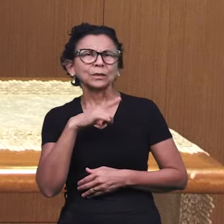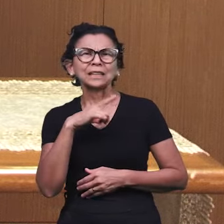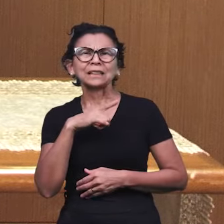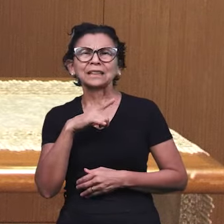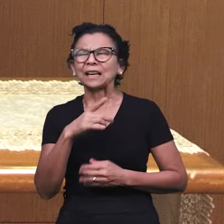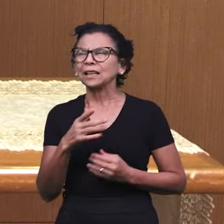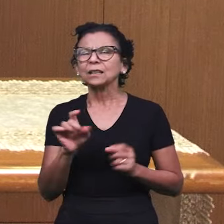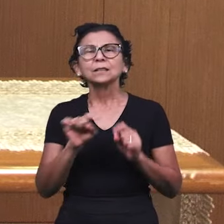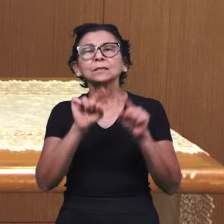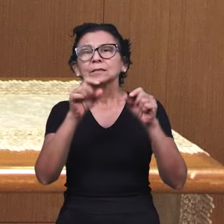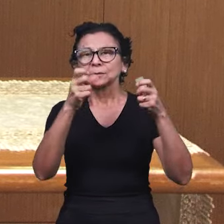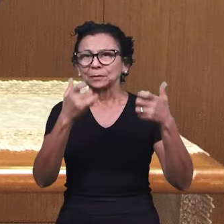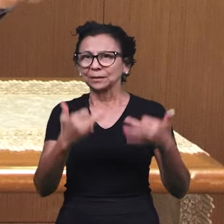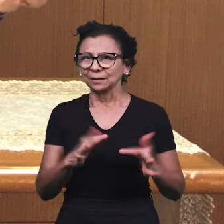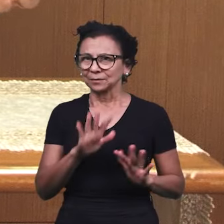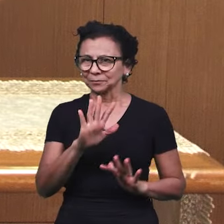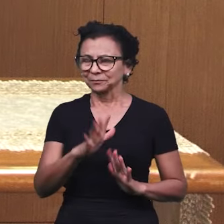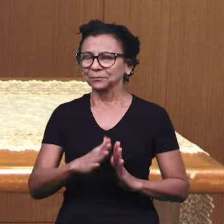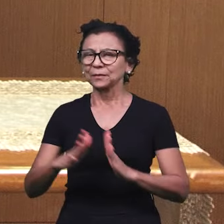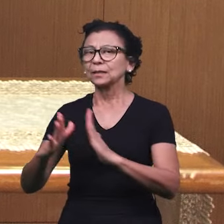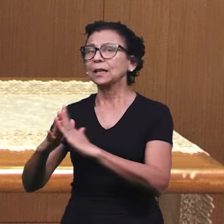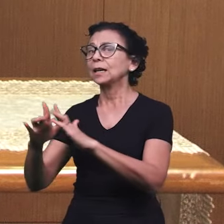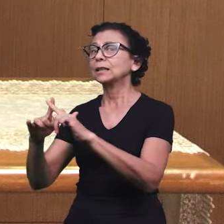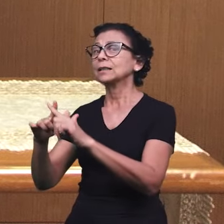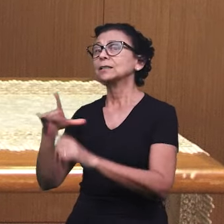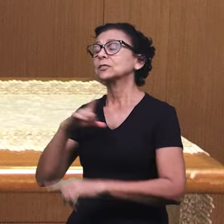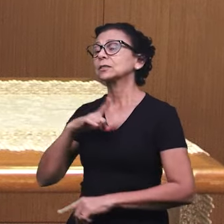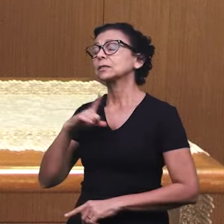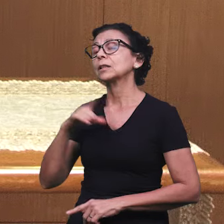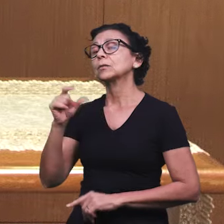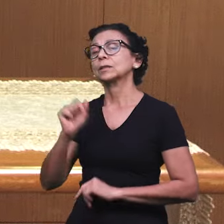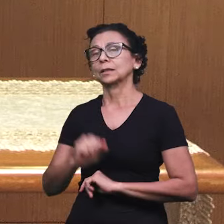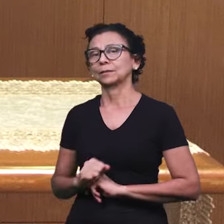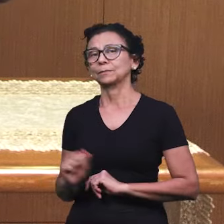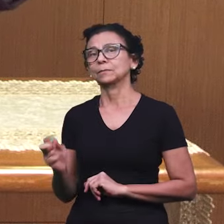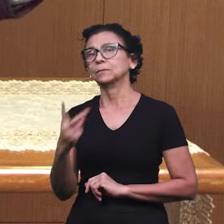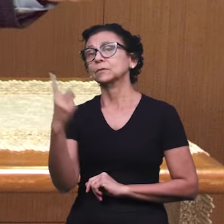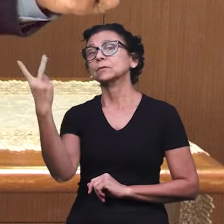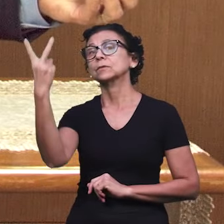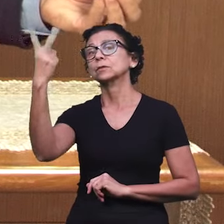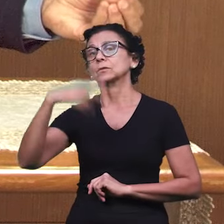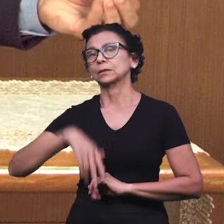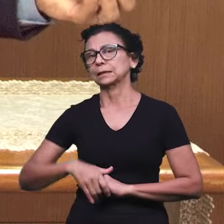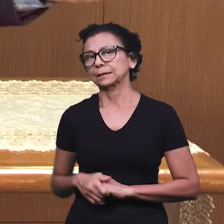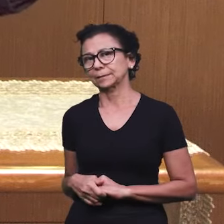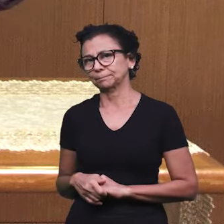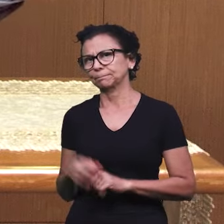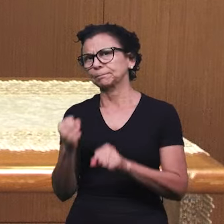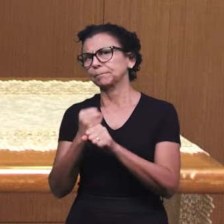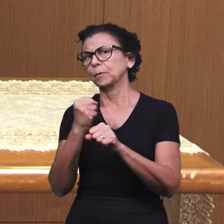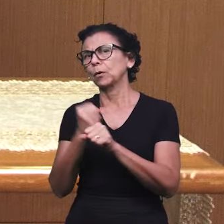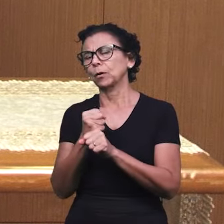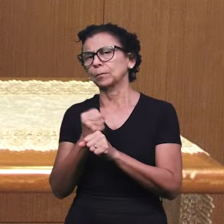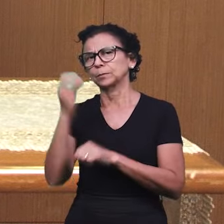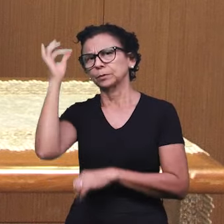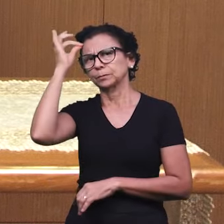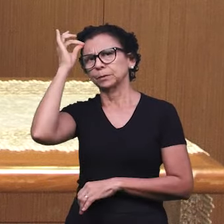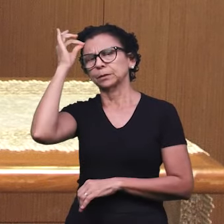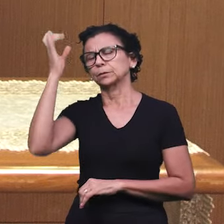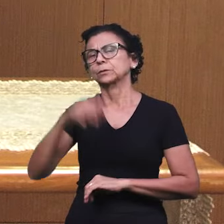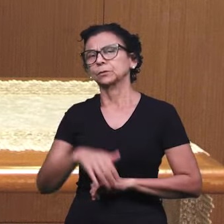O que a igreja tem nesta hora? Quais são os valores desta obra? Vejam os